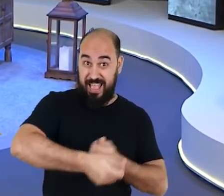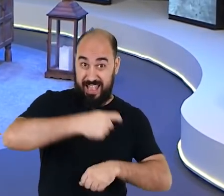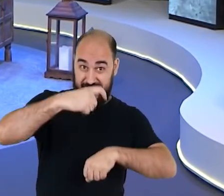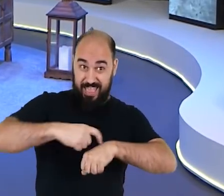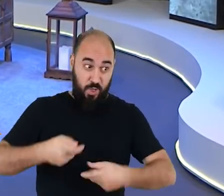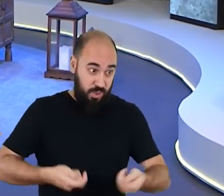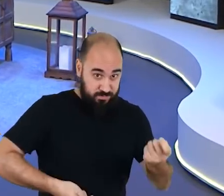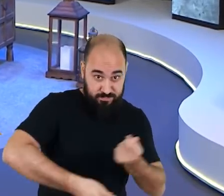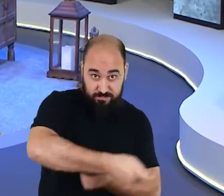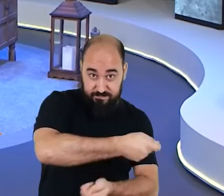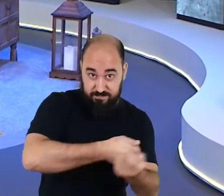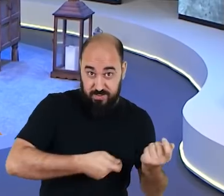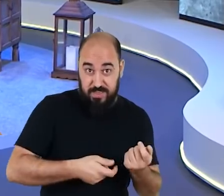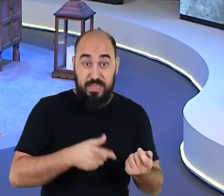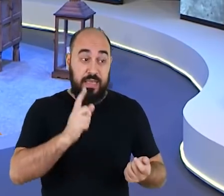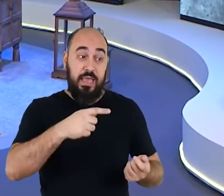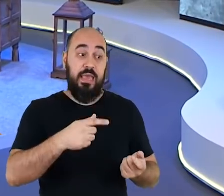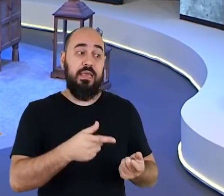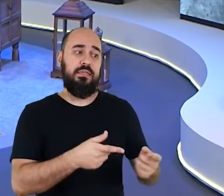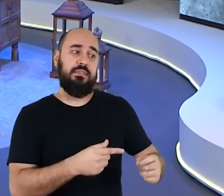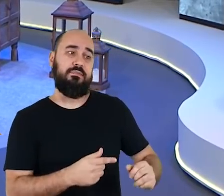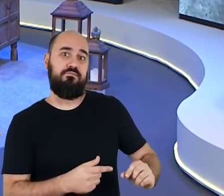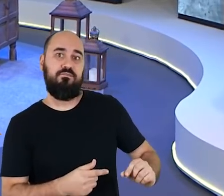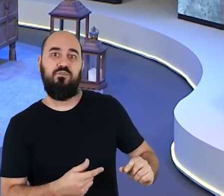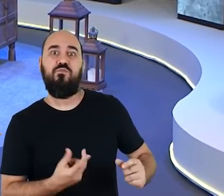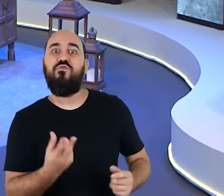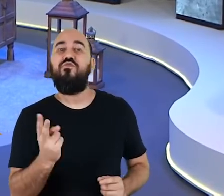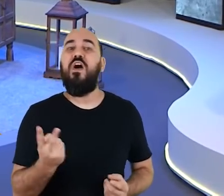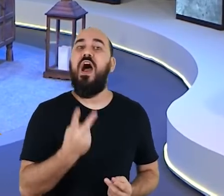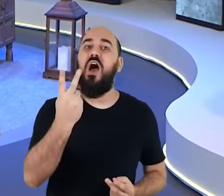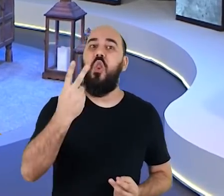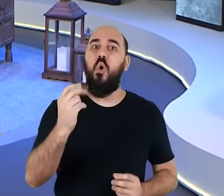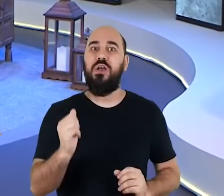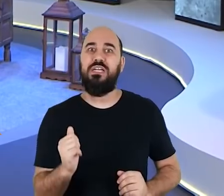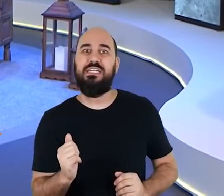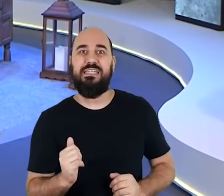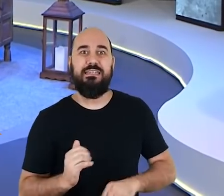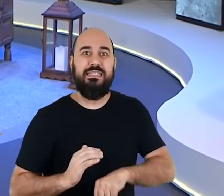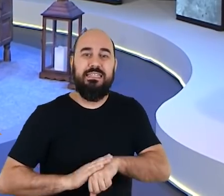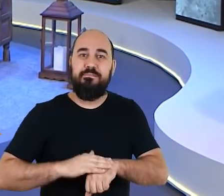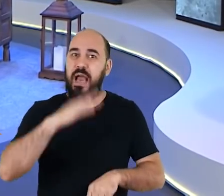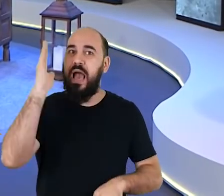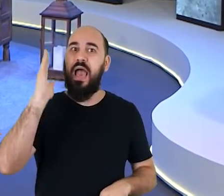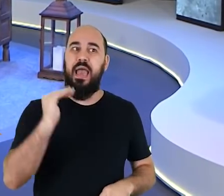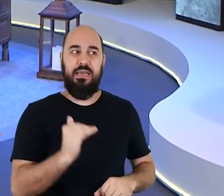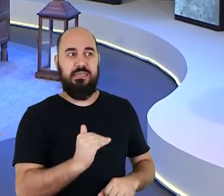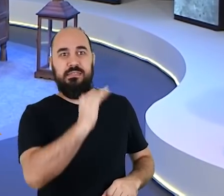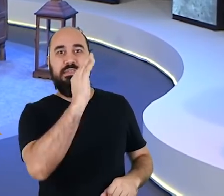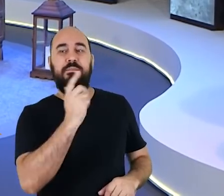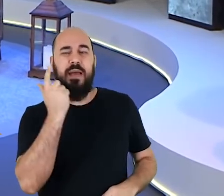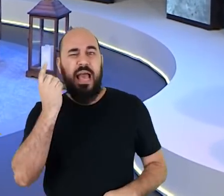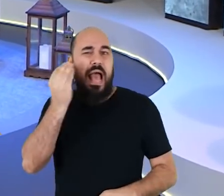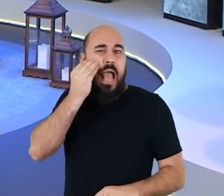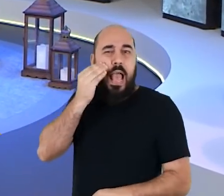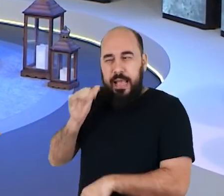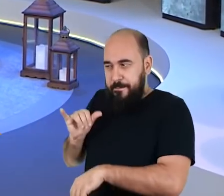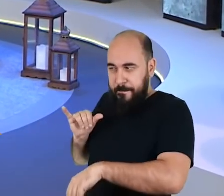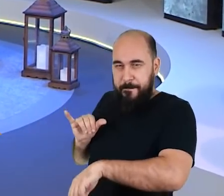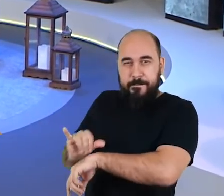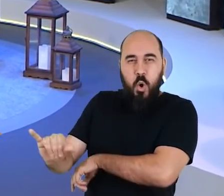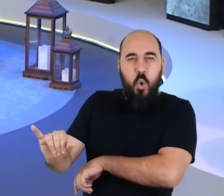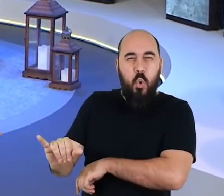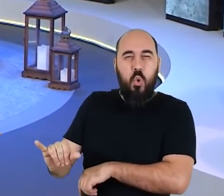do dinheiro ao seu bel prazer, muitas vezes enganando o povo em benefício de si mesmos e